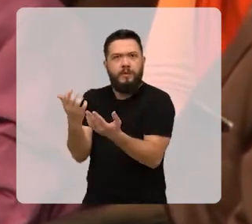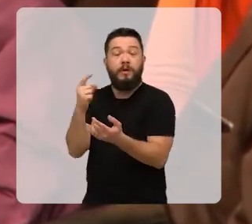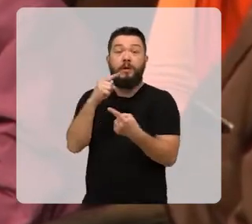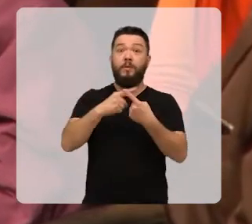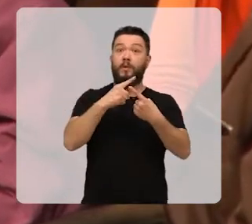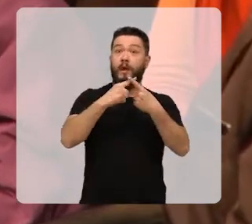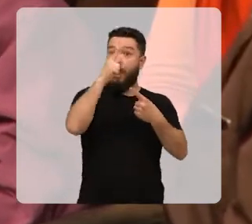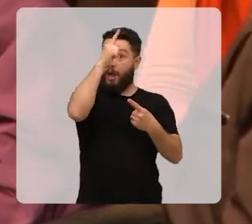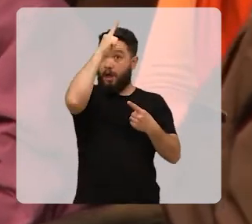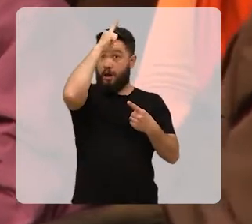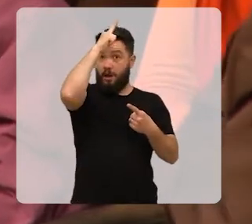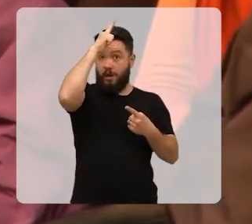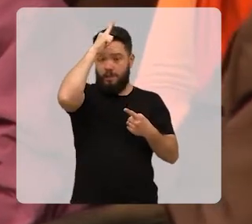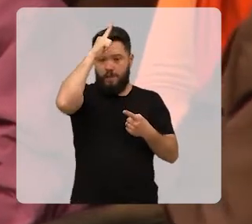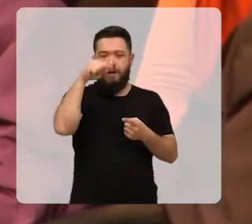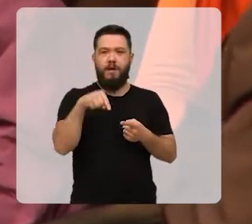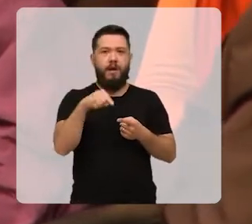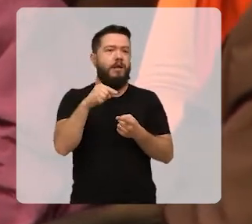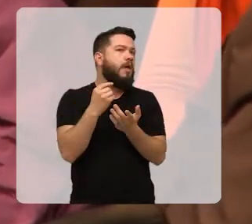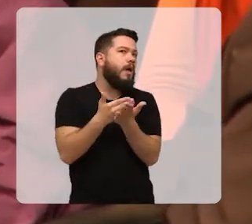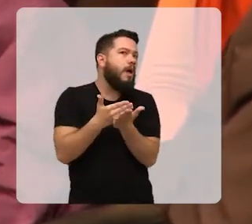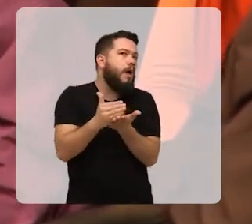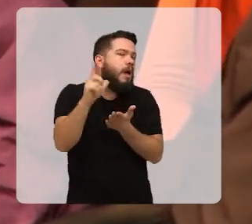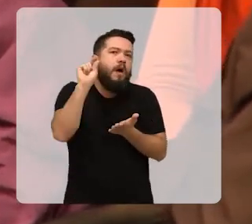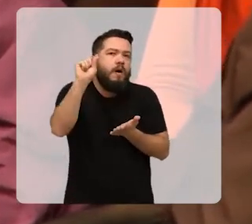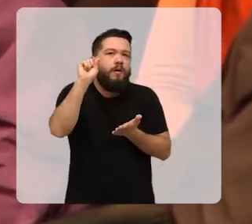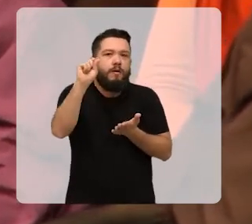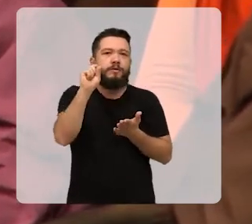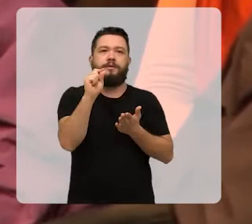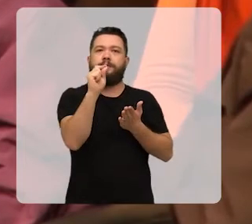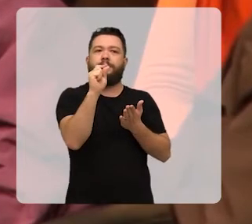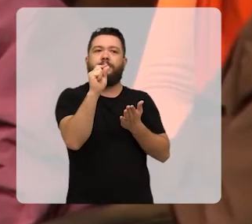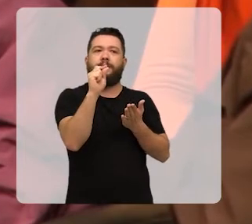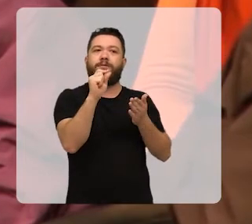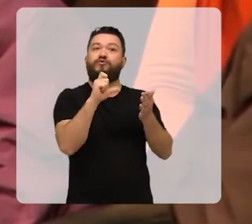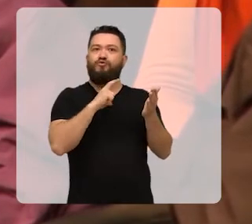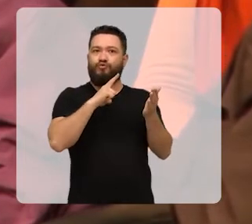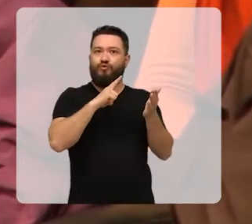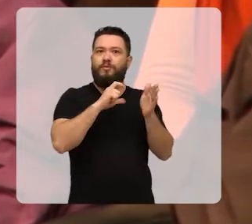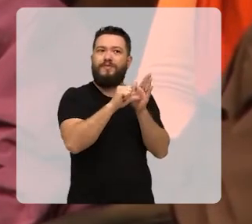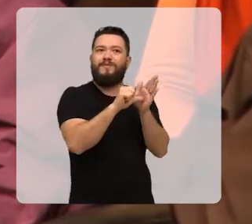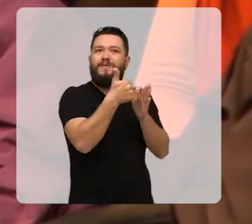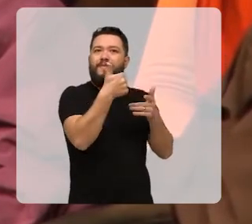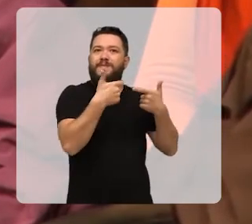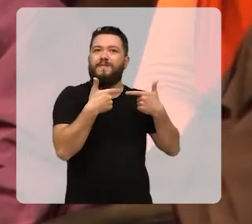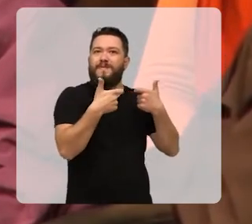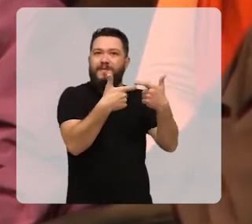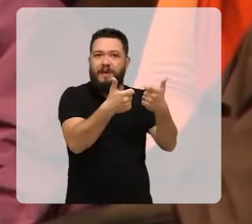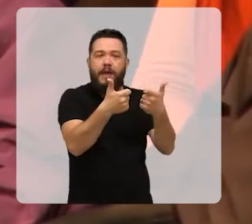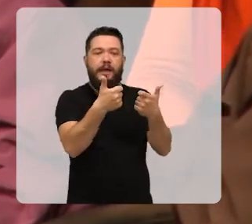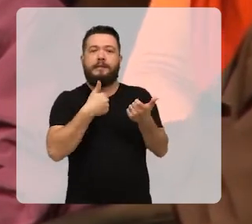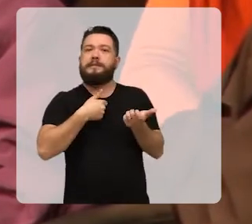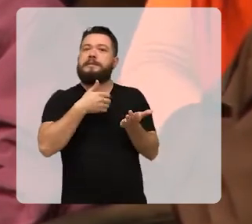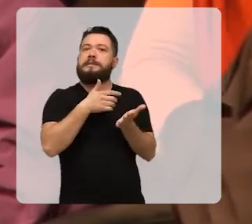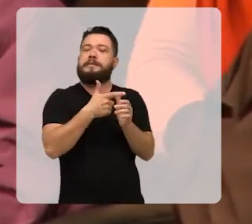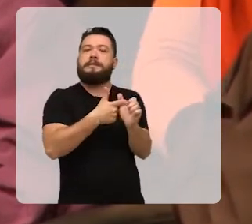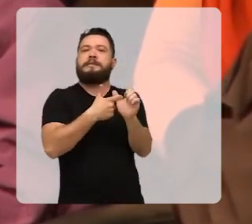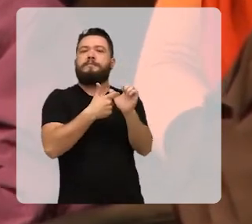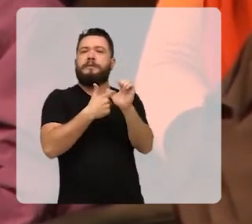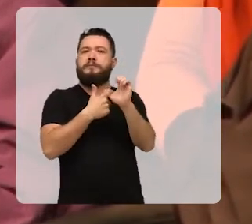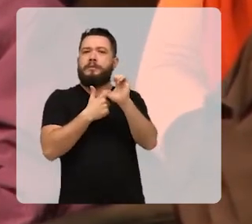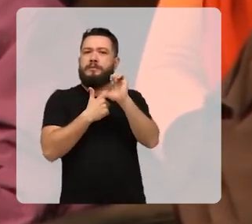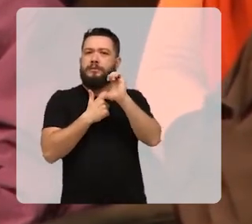pagar reparações aos vencedores, que era